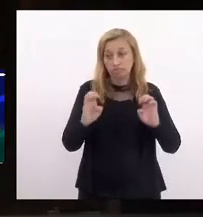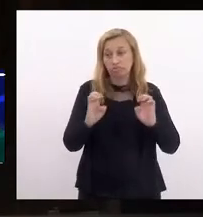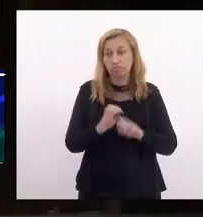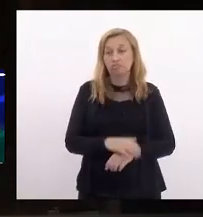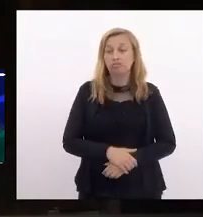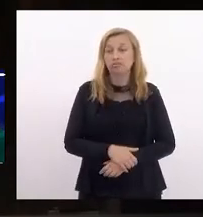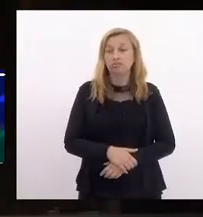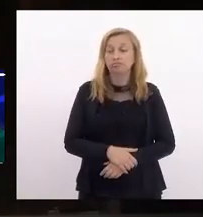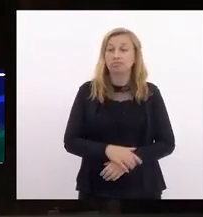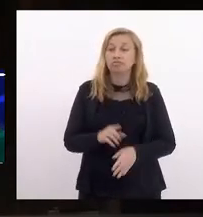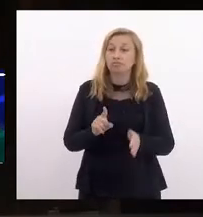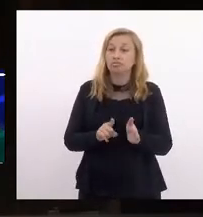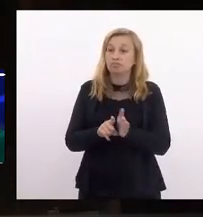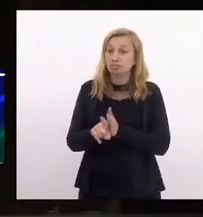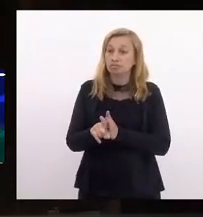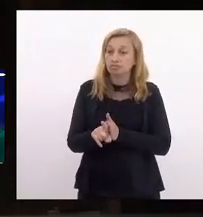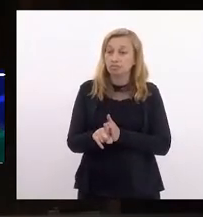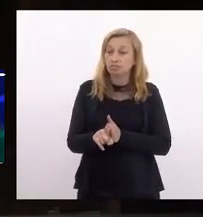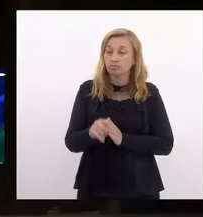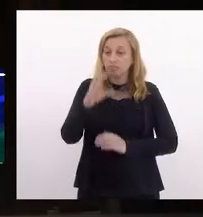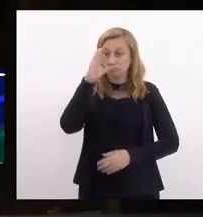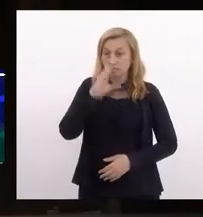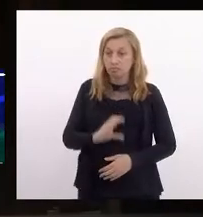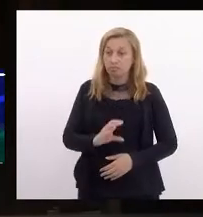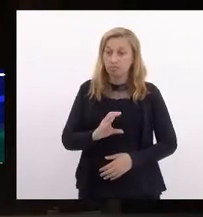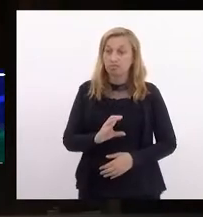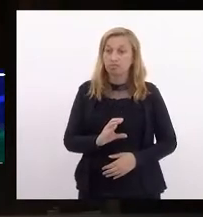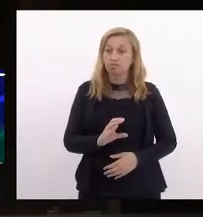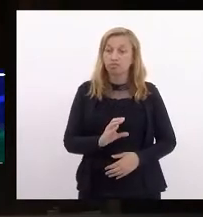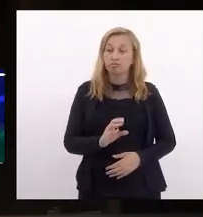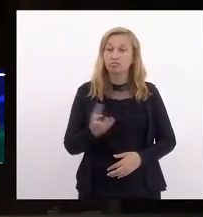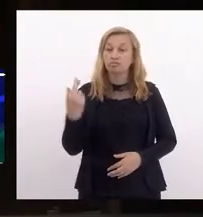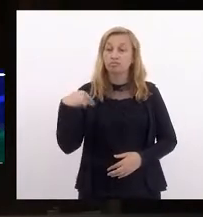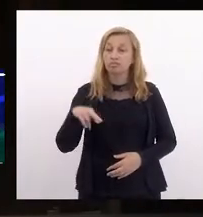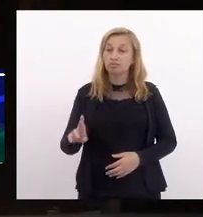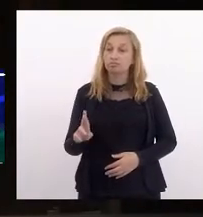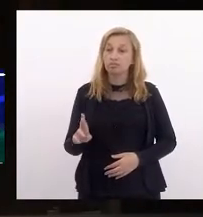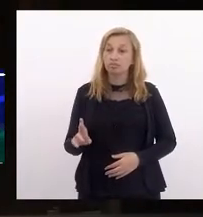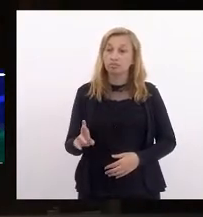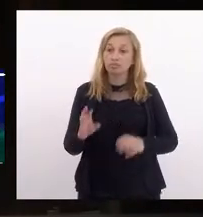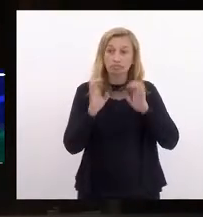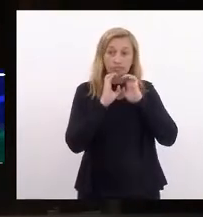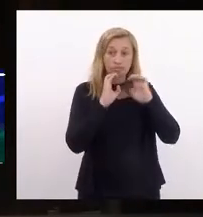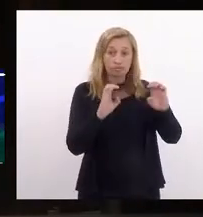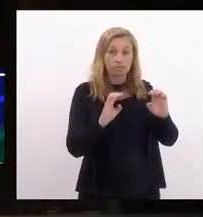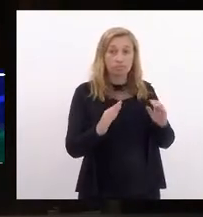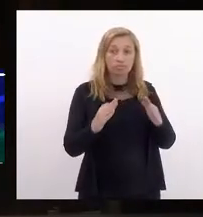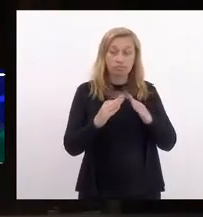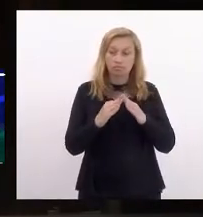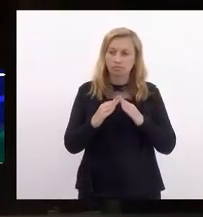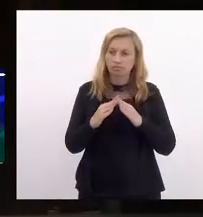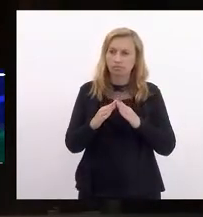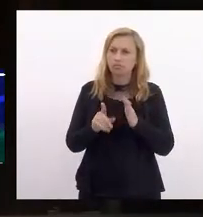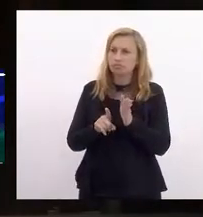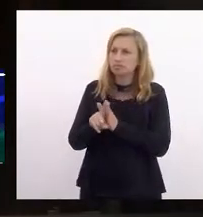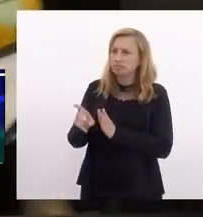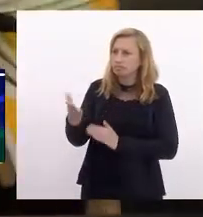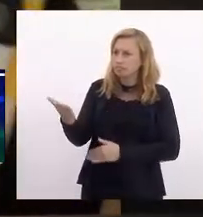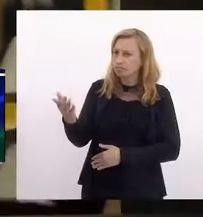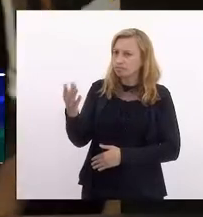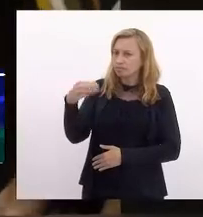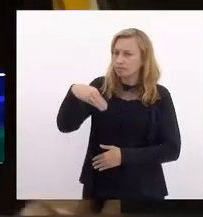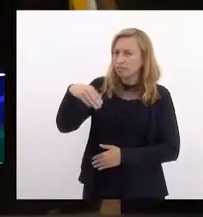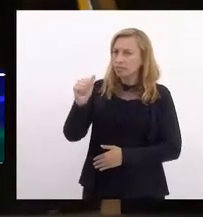que perguntem sobre a minha o meu comportamento em relação à religião evangélica nessa casa pergunta por exemplo